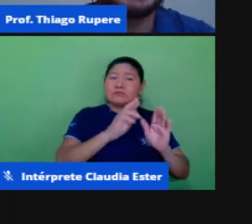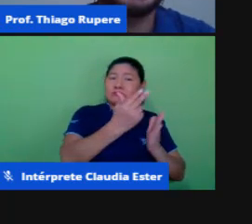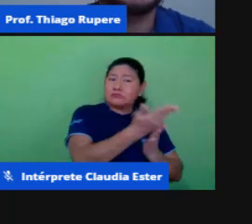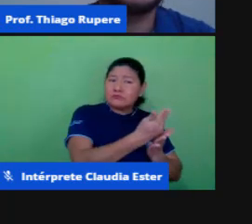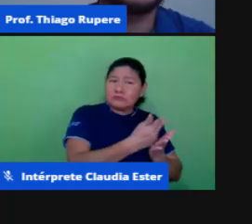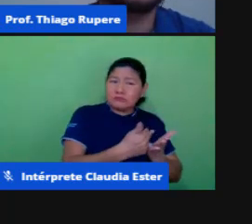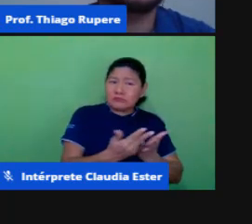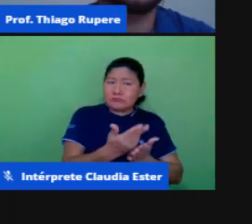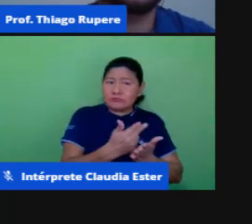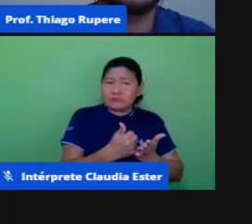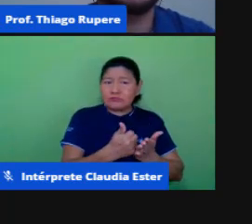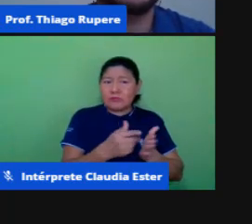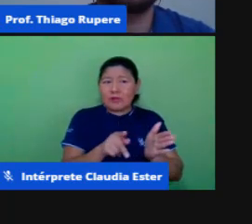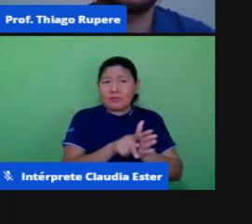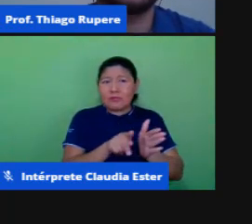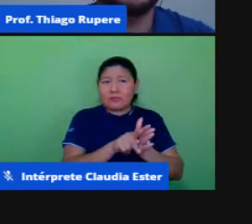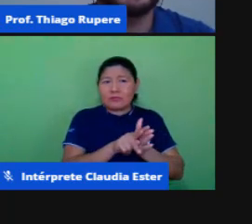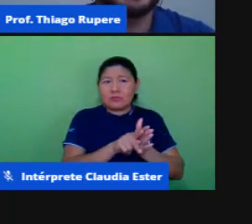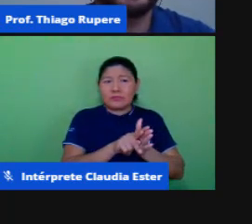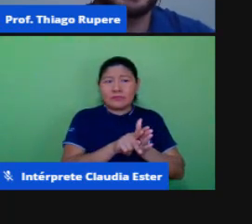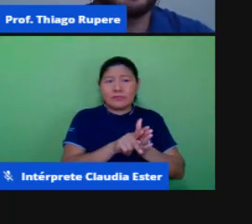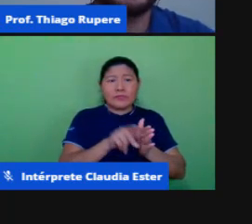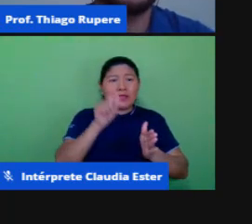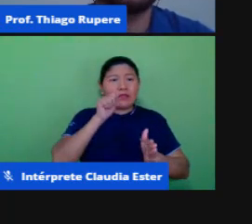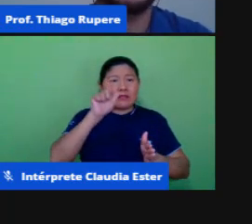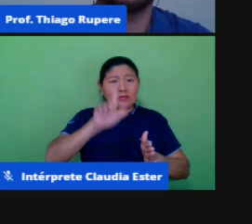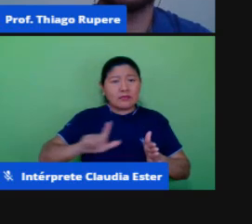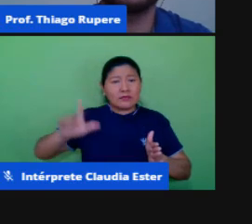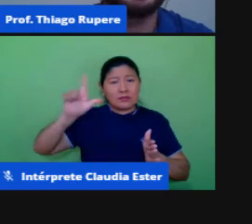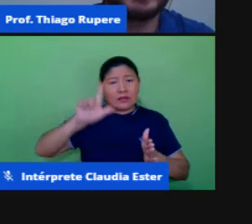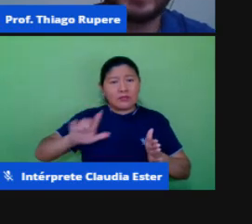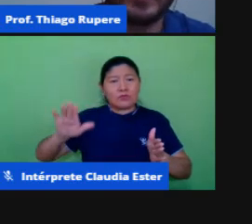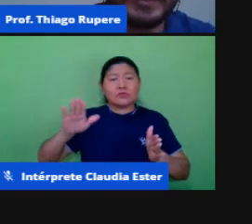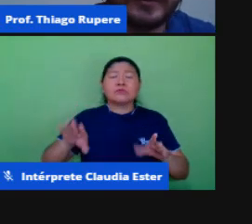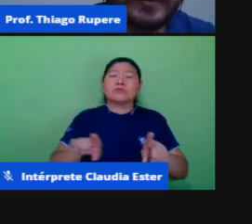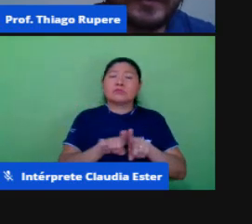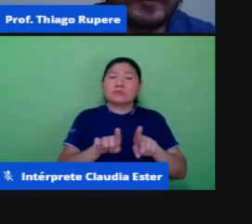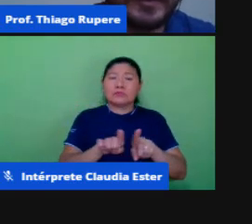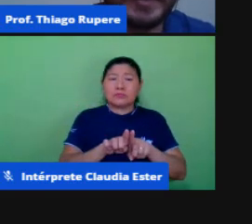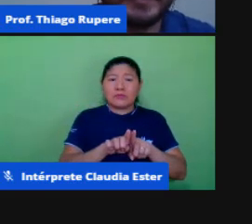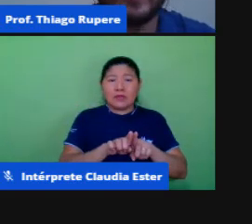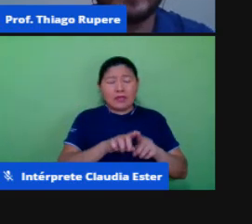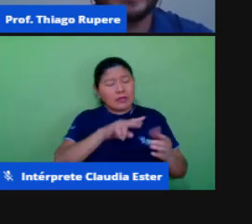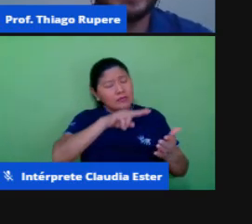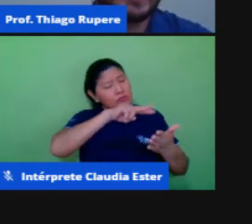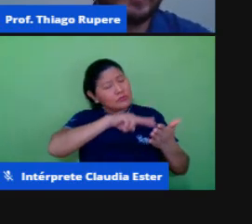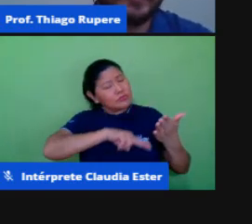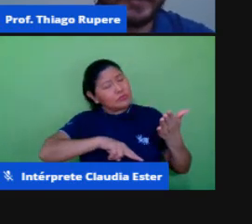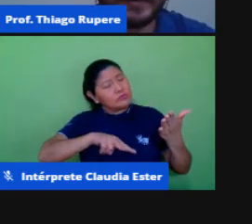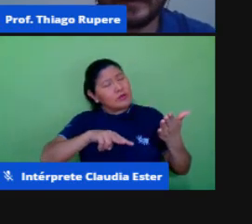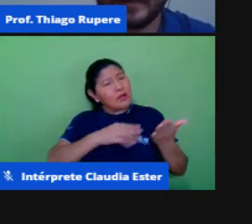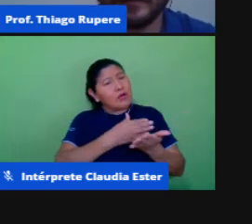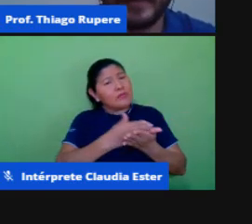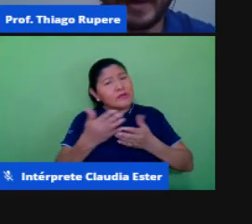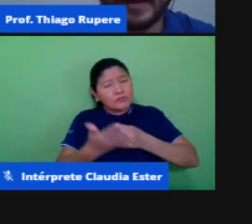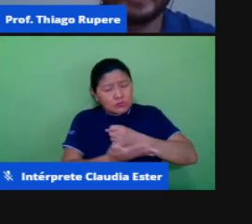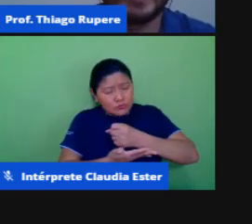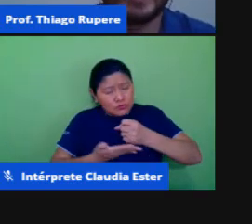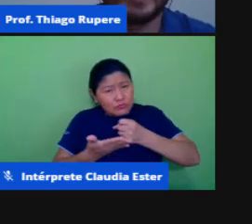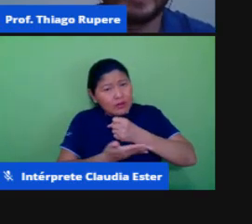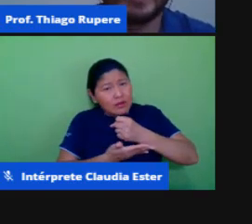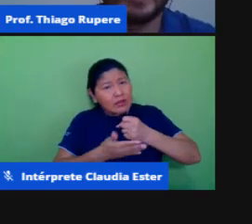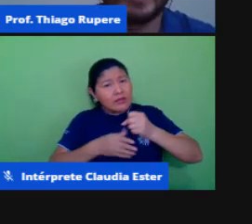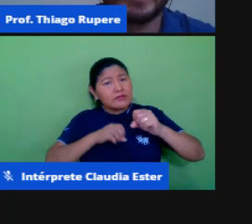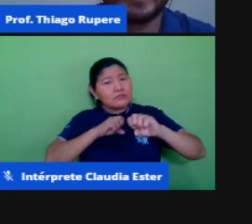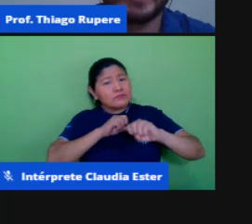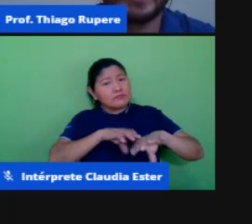importância. Então, você vê que ele vem como um campo de atuação, pega lá desde o primeiro ano do ensino fundamental e vai